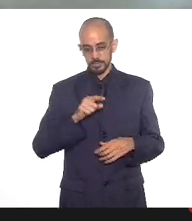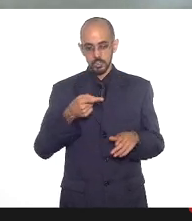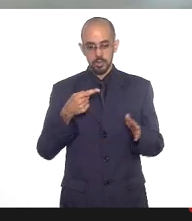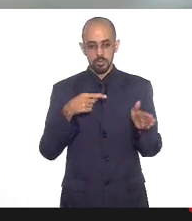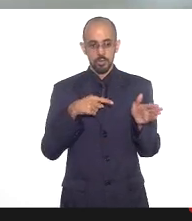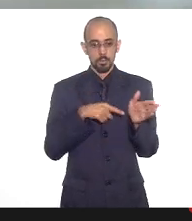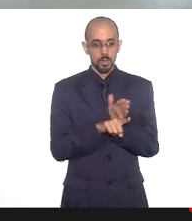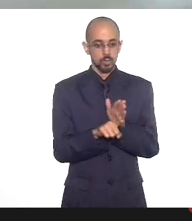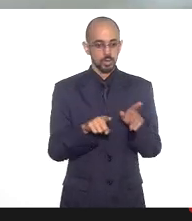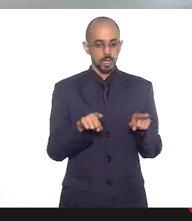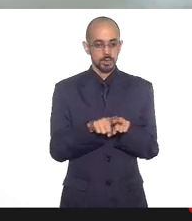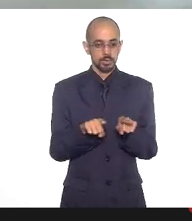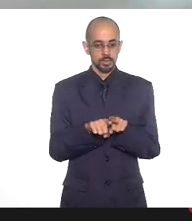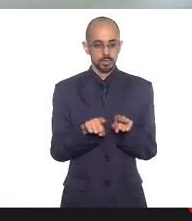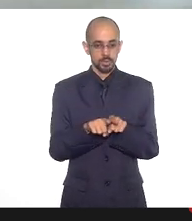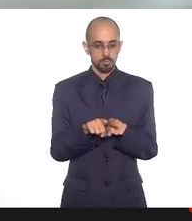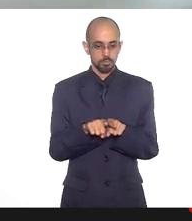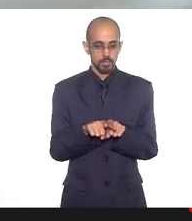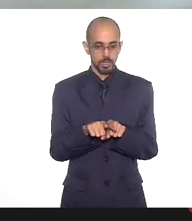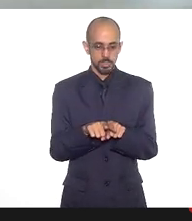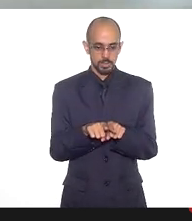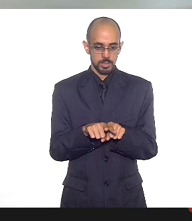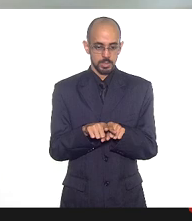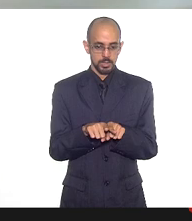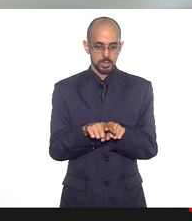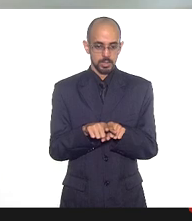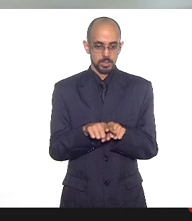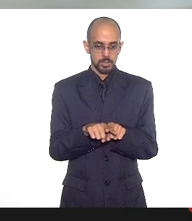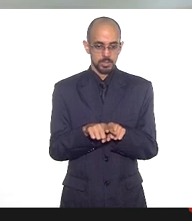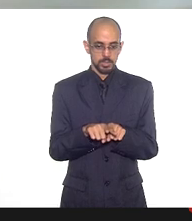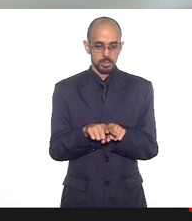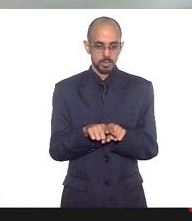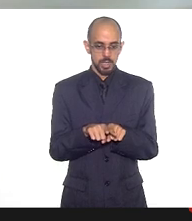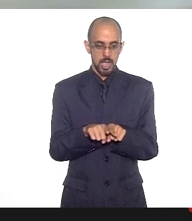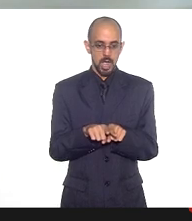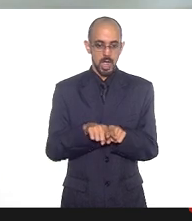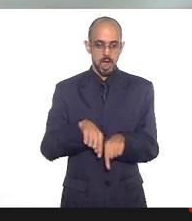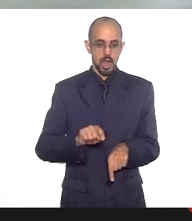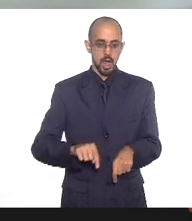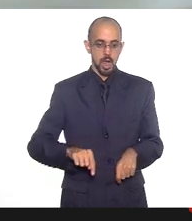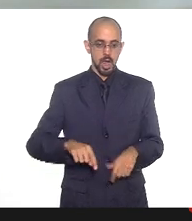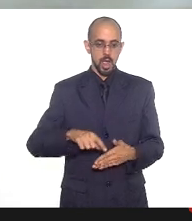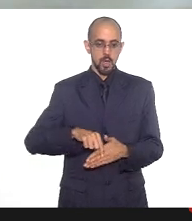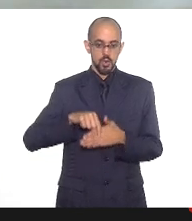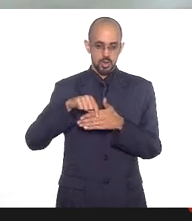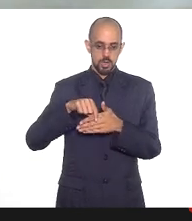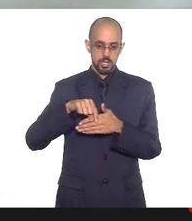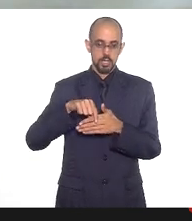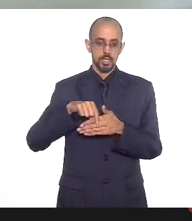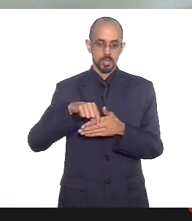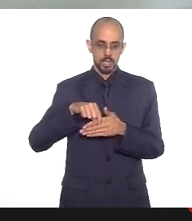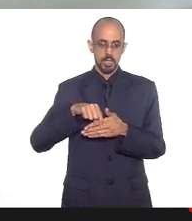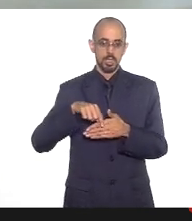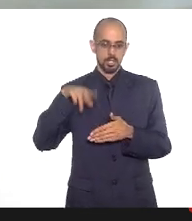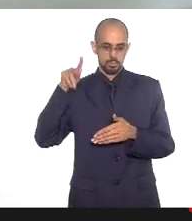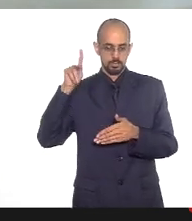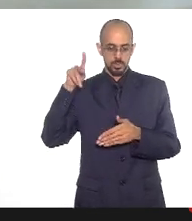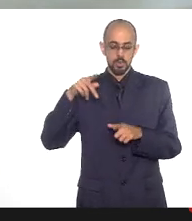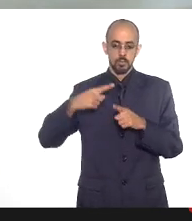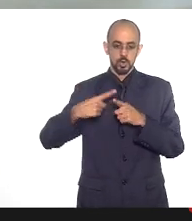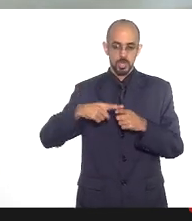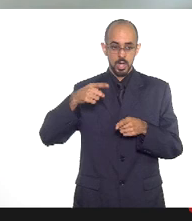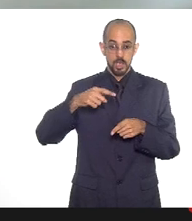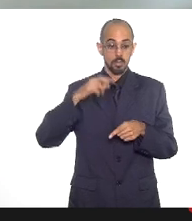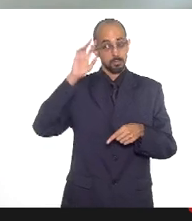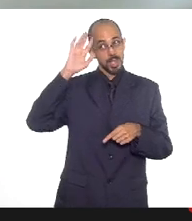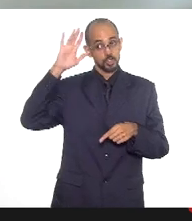então, nesse caso específico, ao operador, que imagino que o contrato seja do operador,